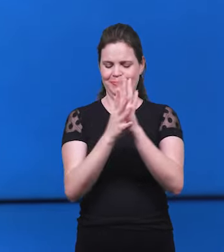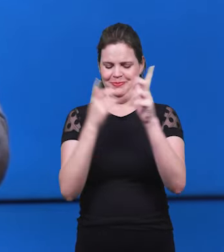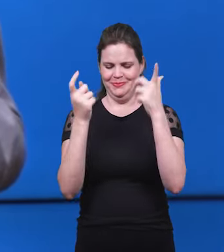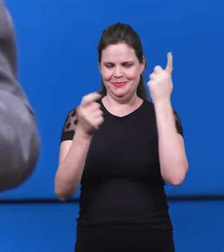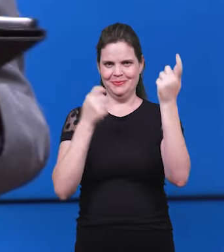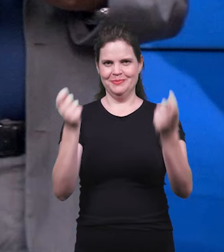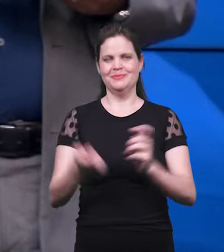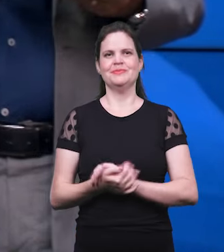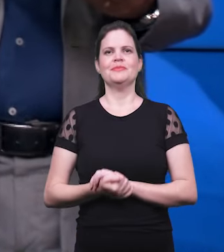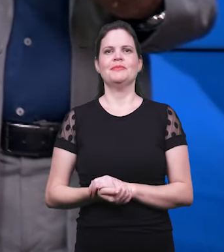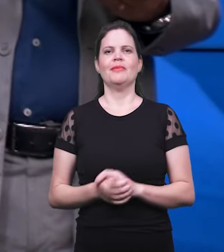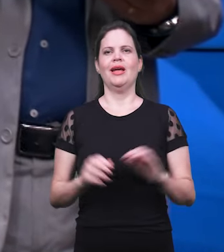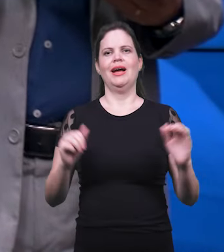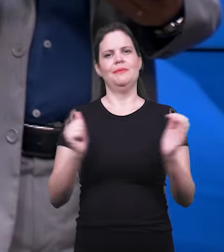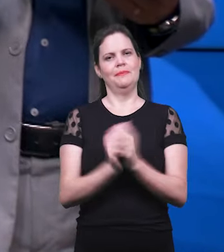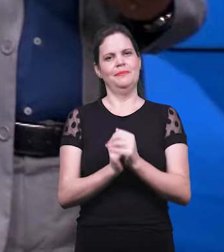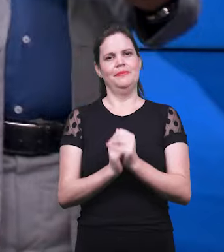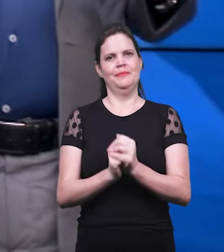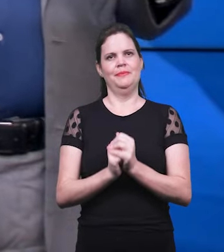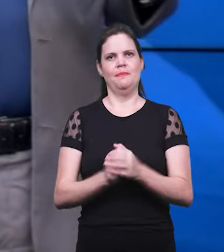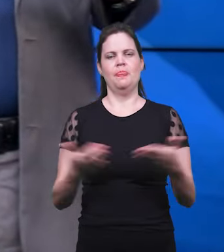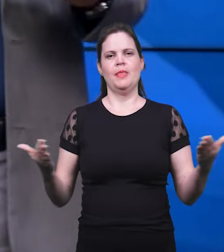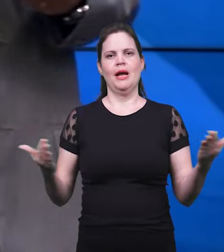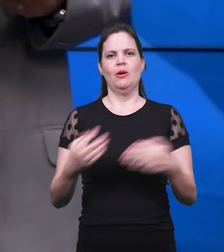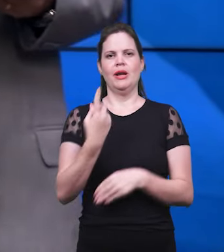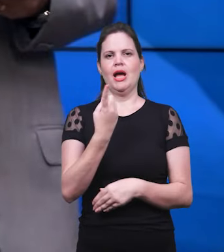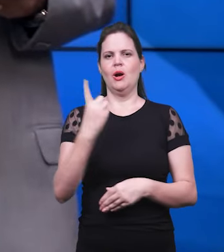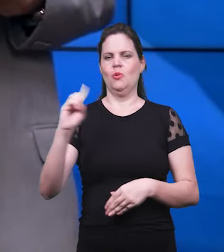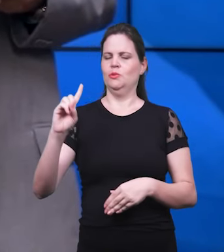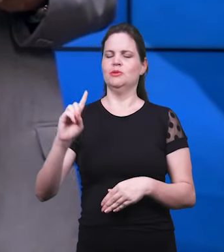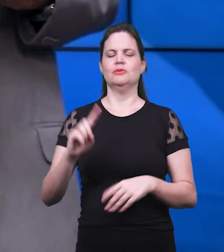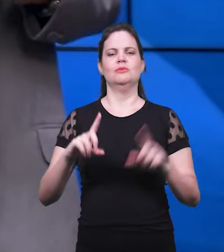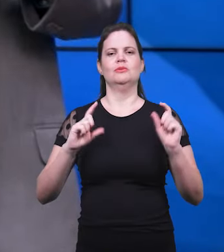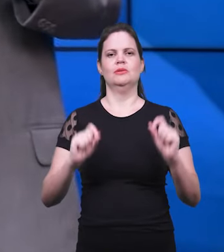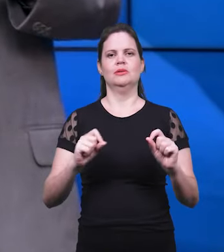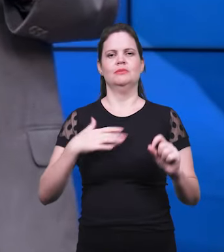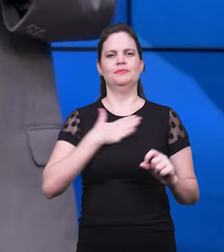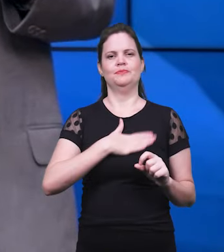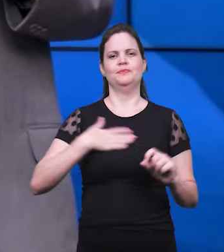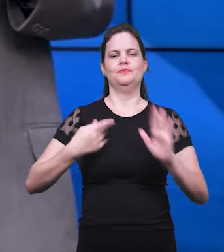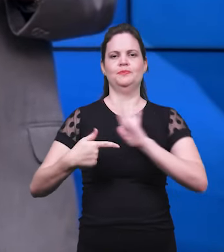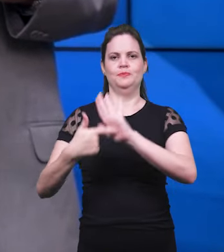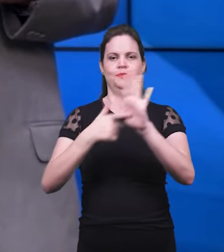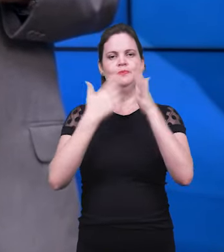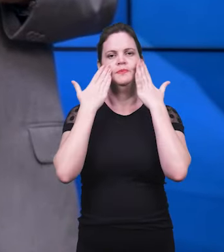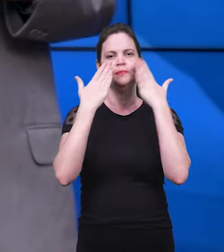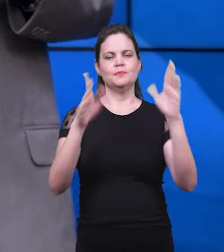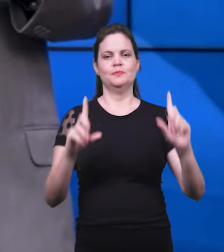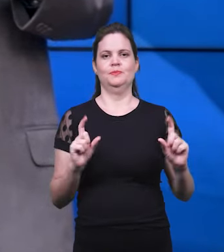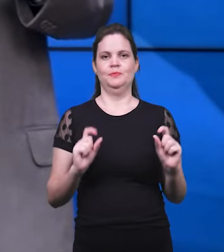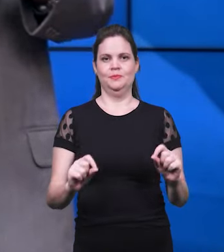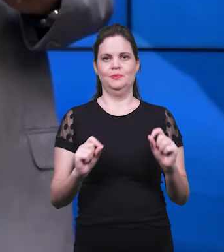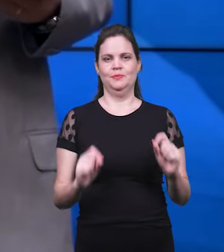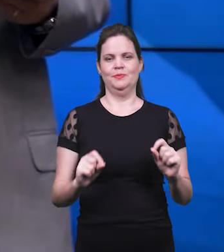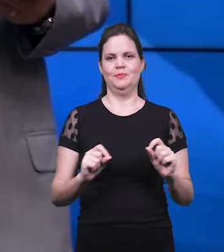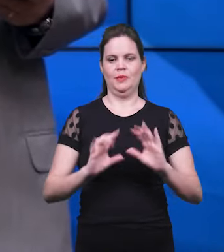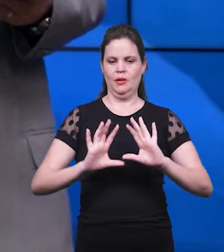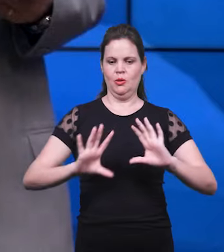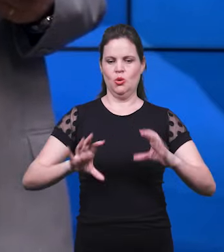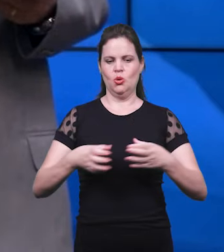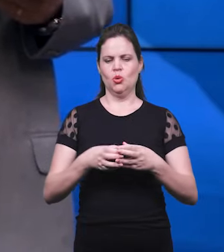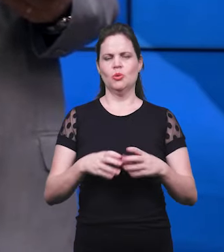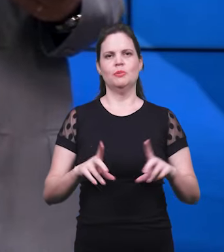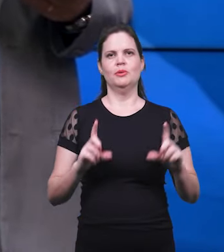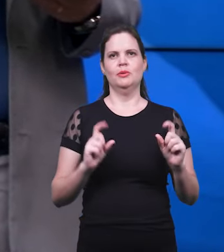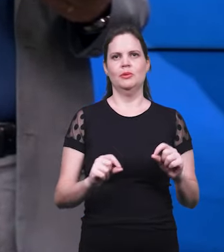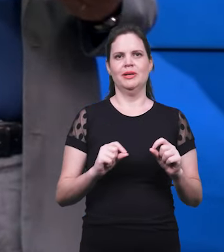viu? Amém, irmãos. Agora, a nossa última parte, nós sempre gostamos de apresentar aqui para os irmãos a participação da nossa classe, que é